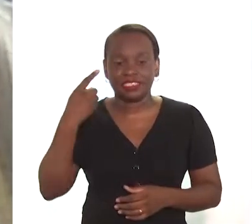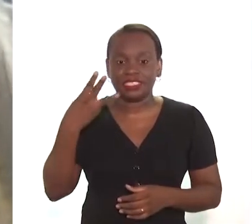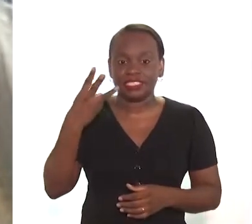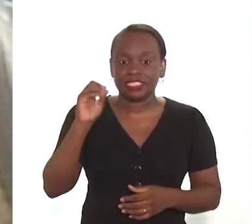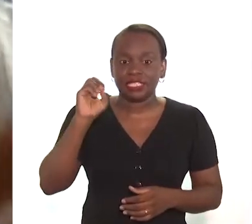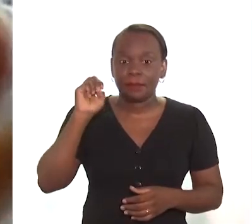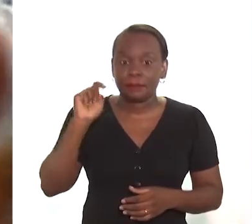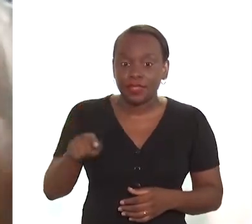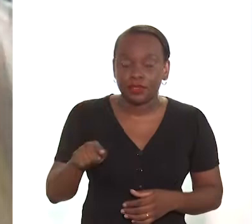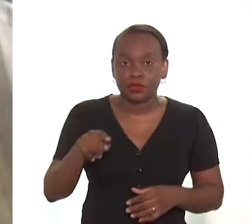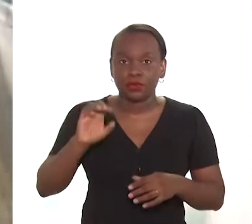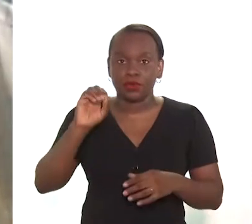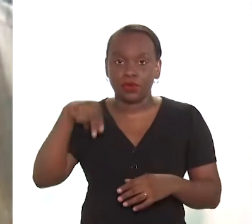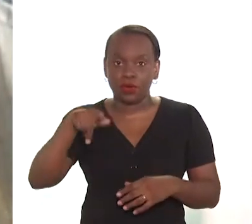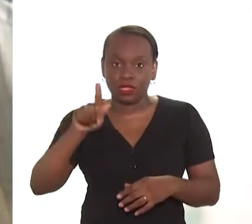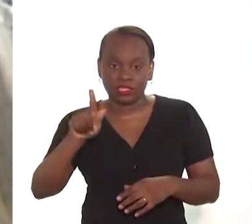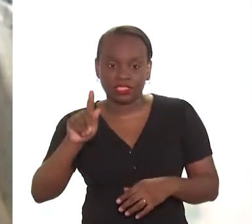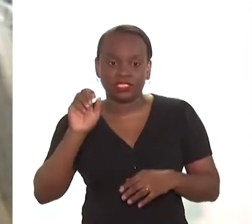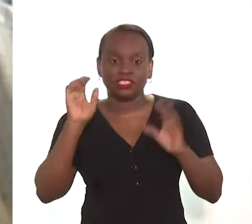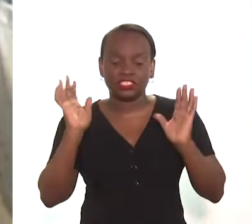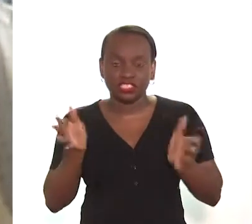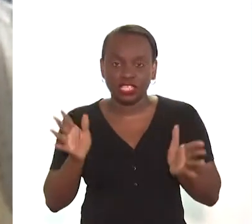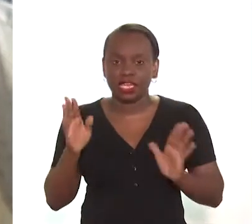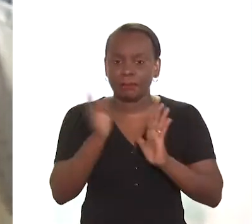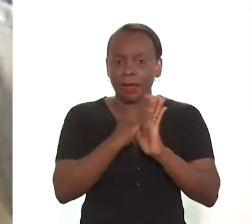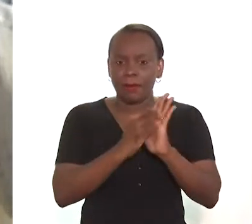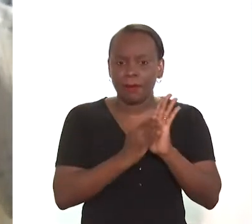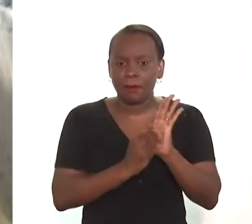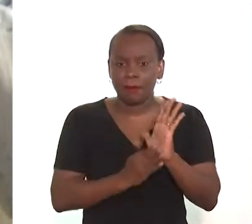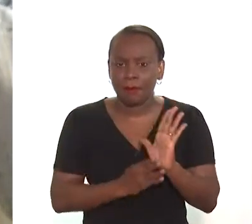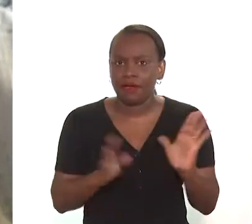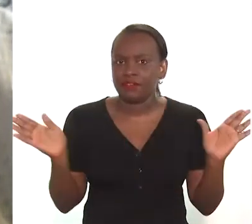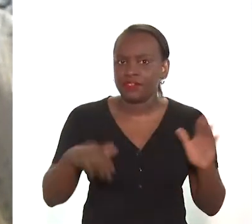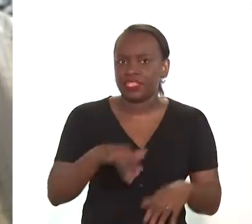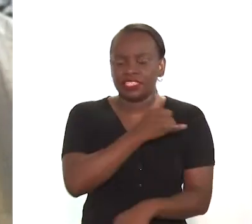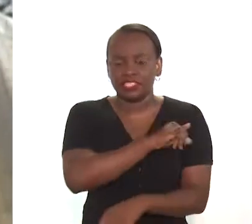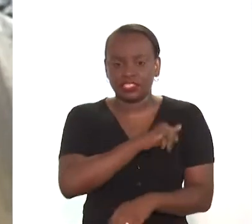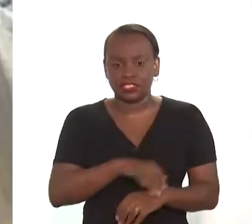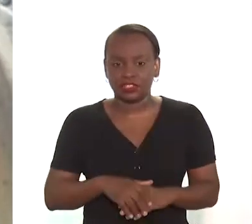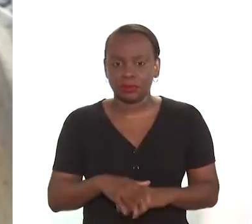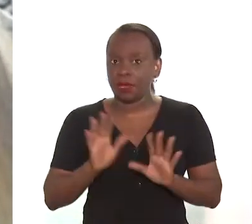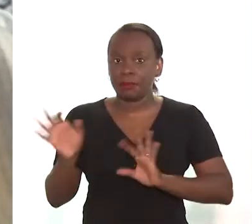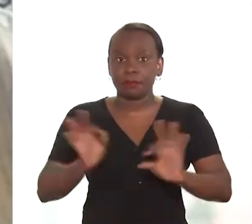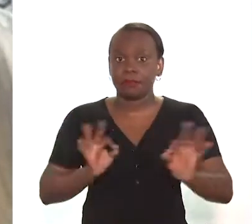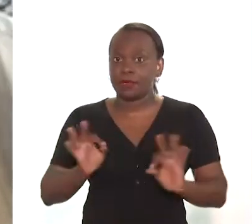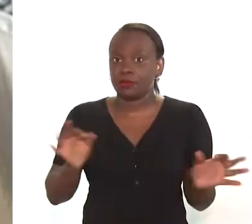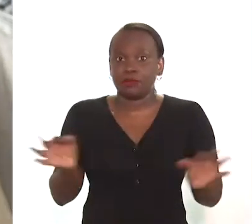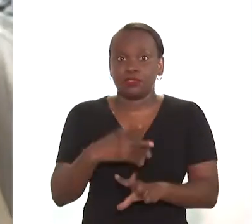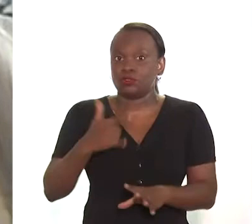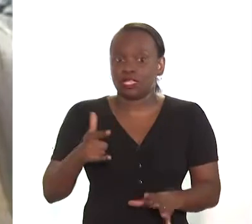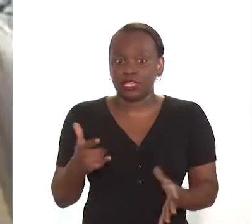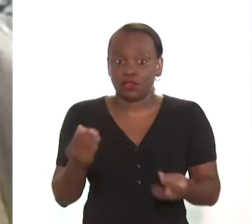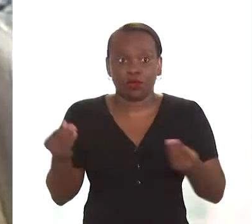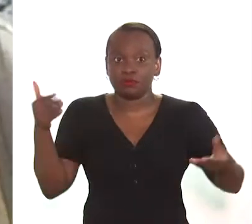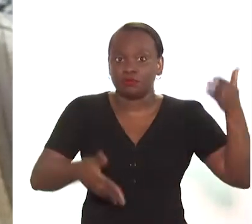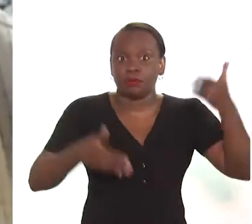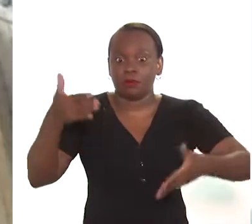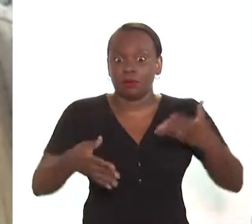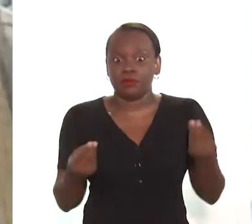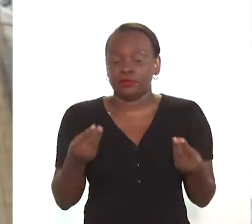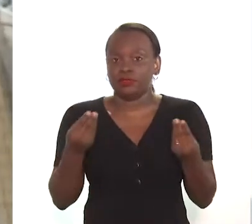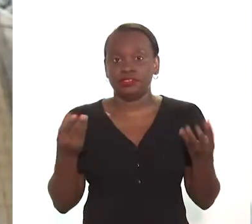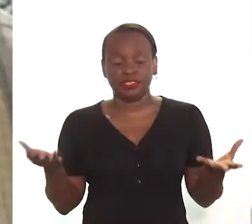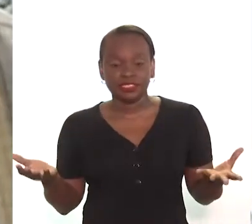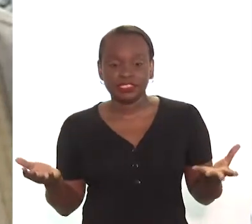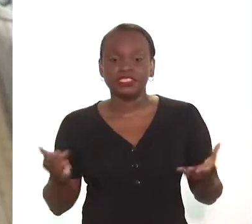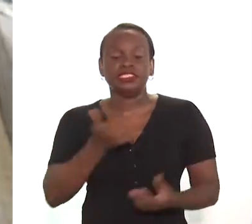imaginem, 30 mil ONGs já estavam inscritas no processo para vir para o Rio de Janeiro. E não tinham preparo para isso, não havia um